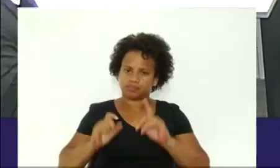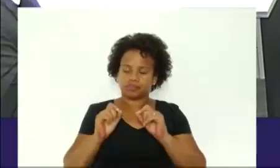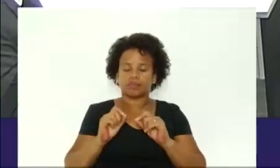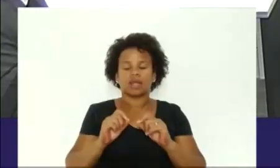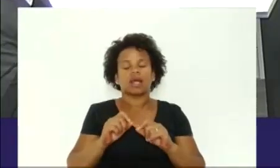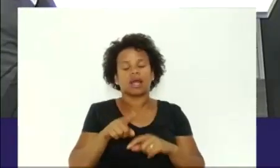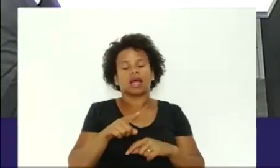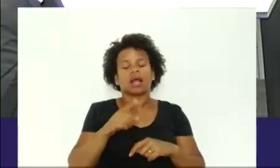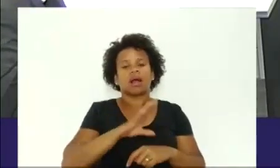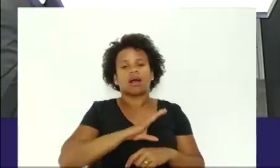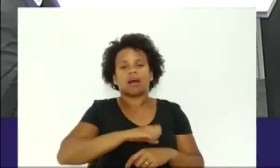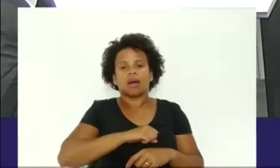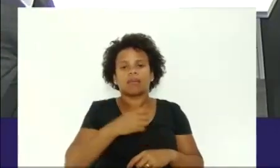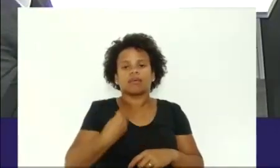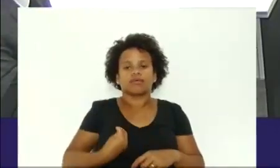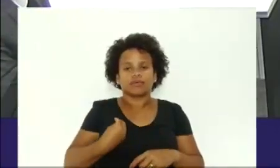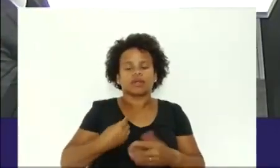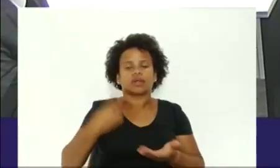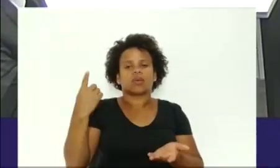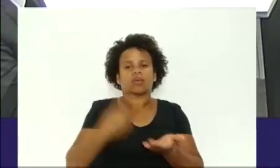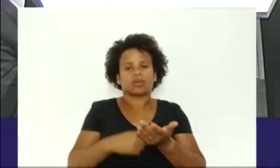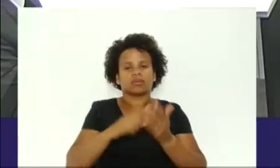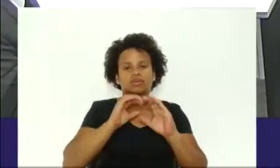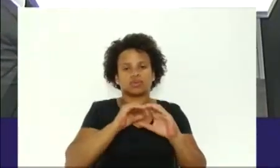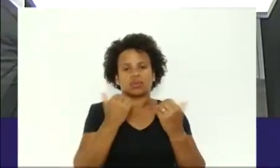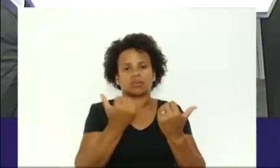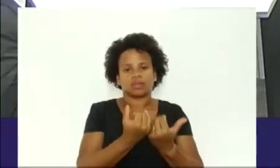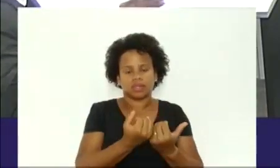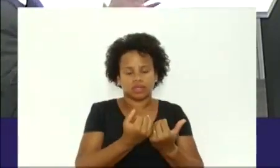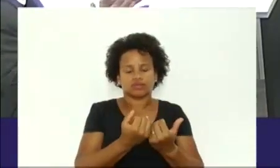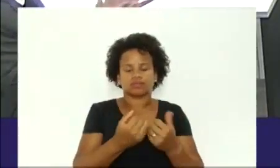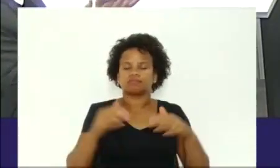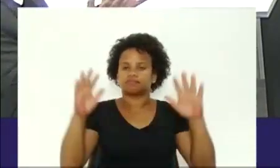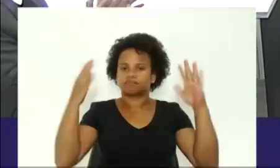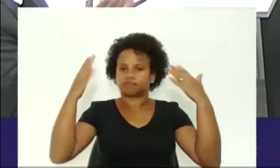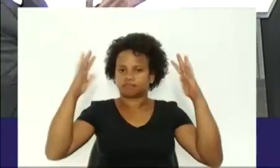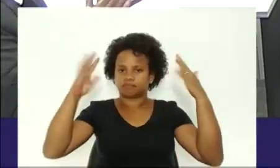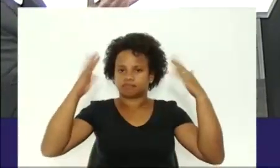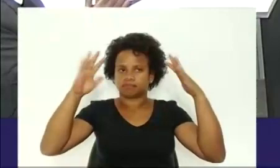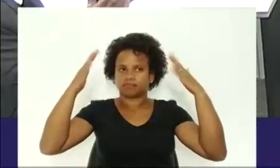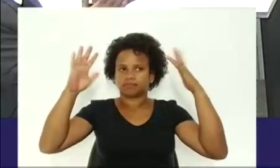pela vida e compromisso com a comunidade. Uma salva de palmas a ela.